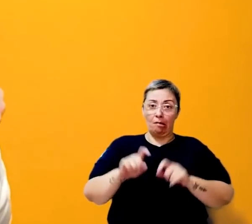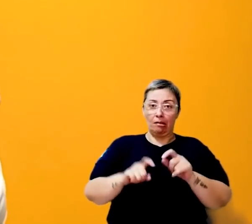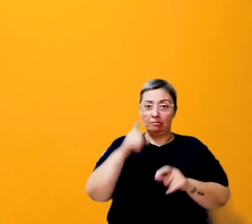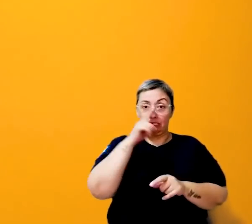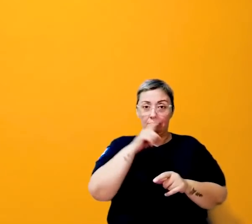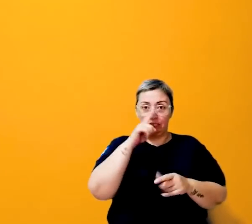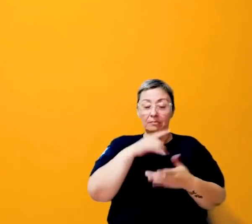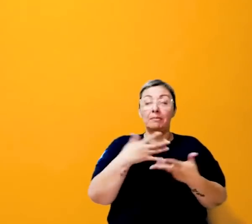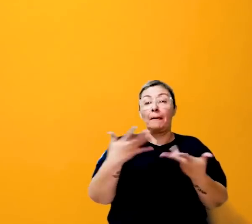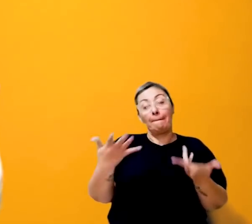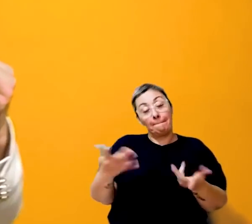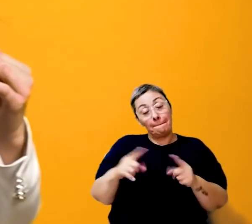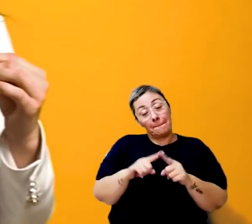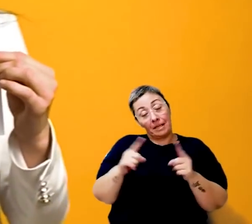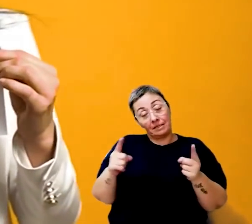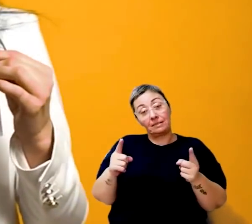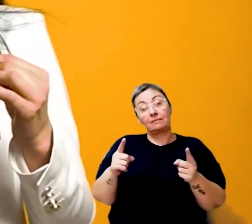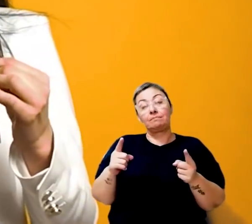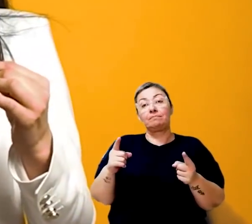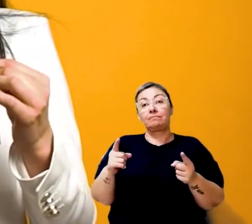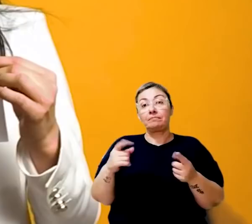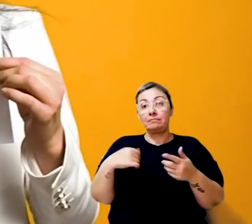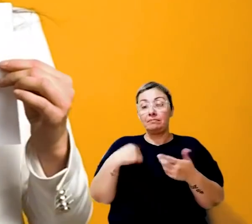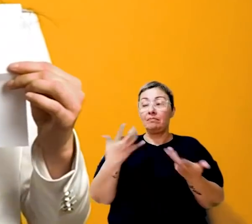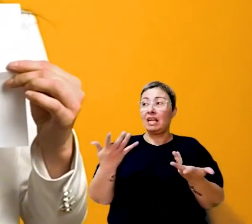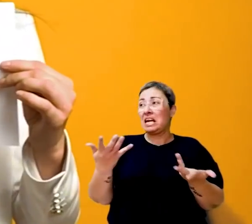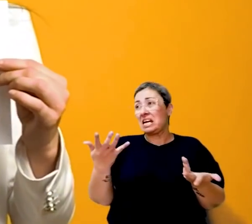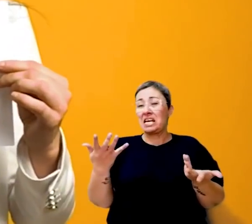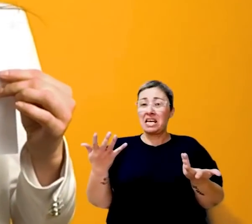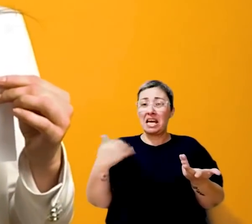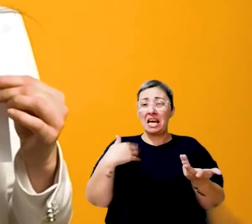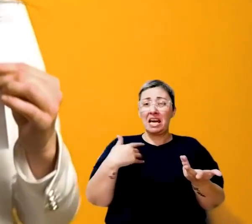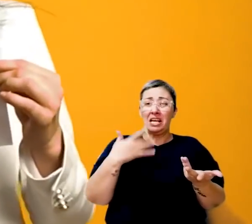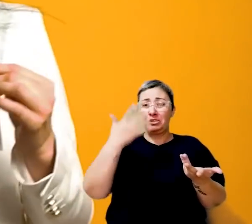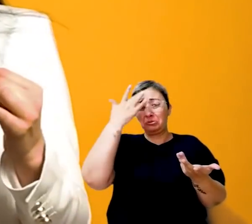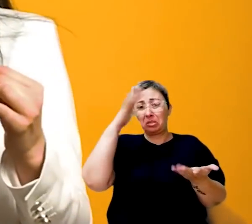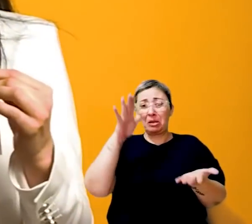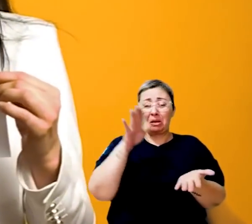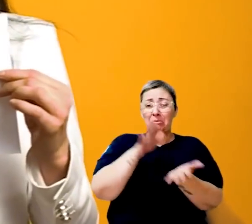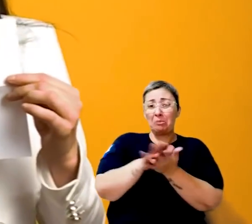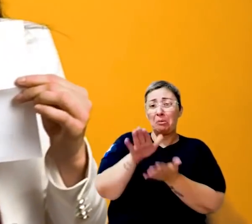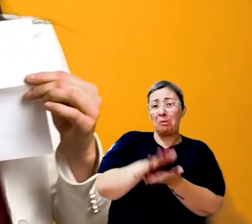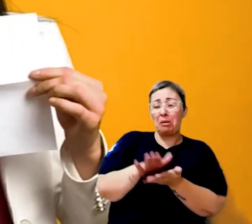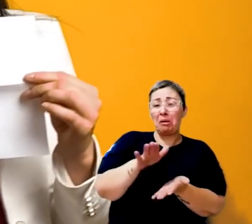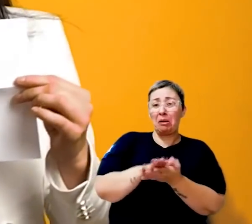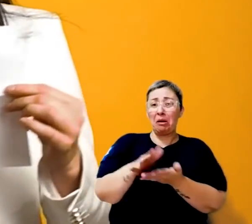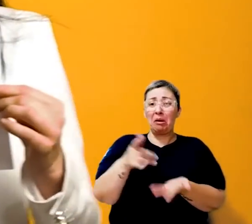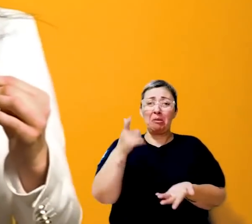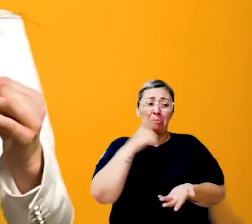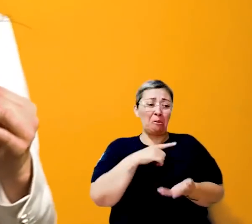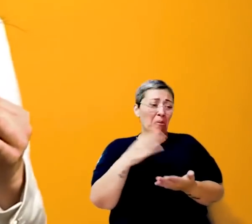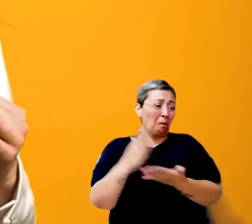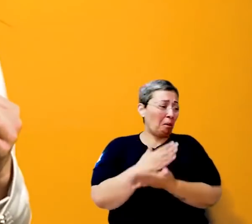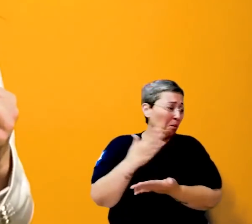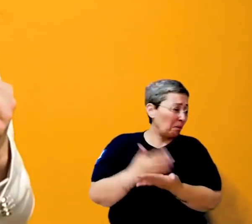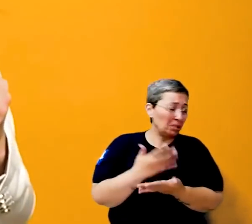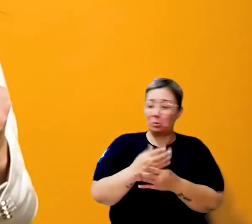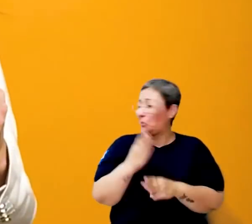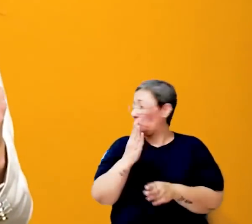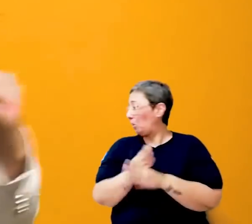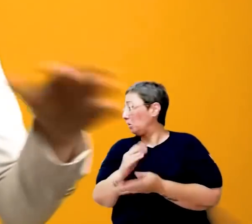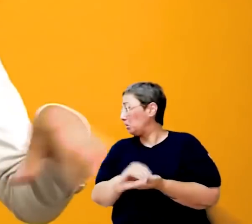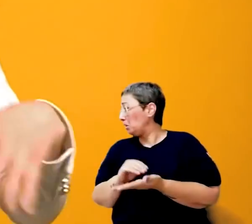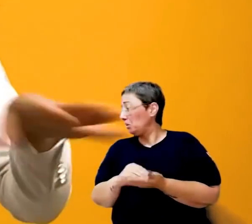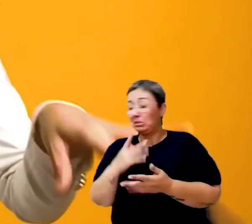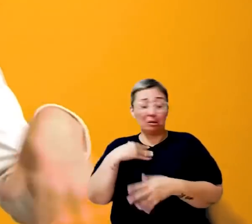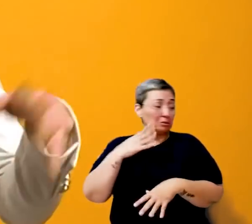desenho, mas eu não tenho como imprimir, eu não acho as revistas aqui,